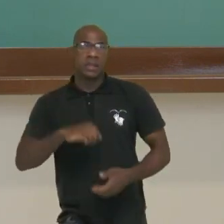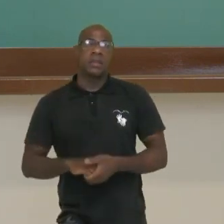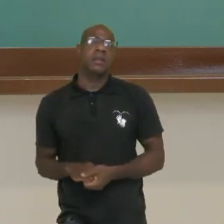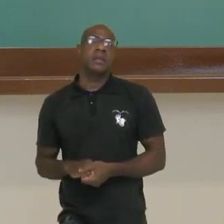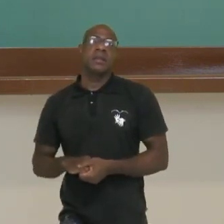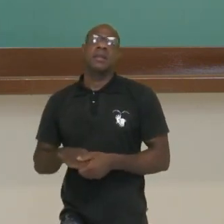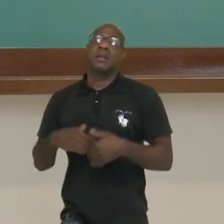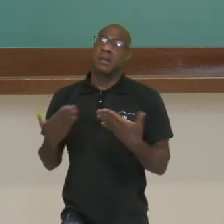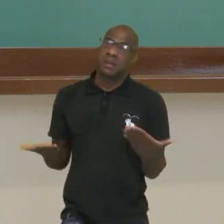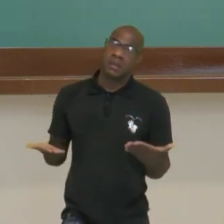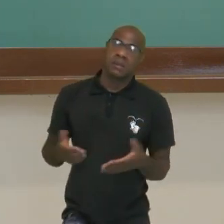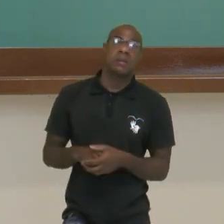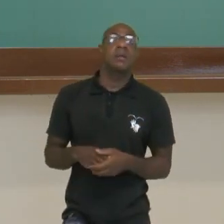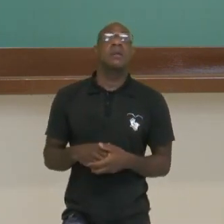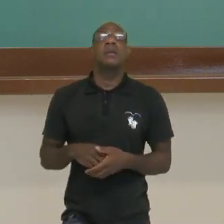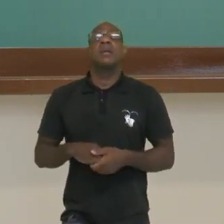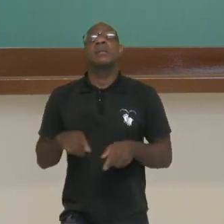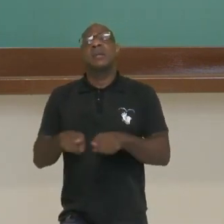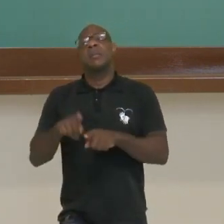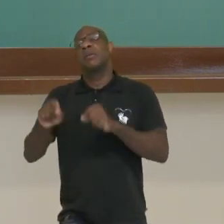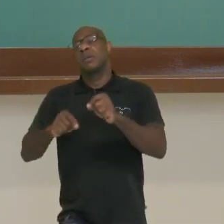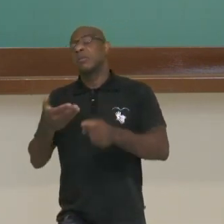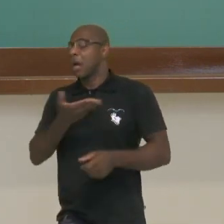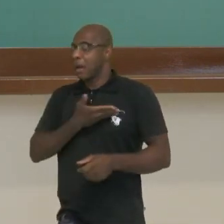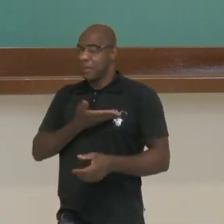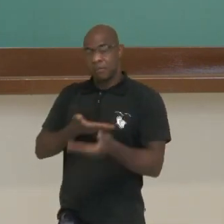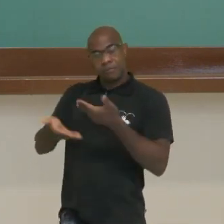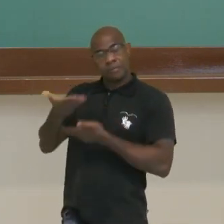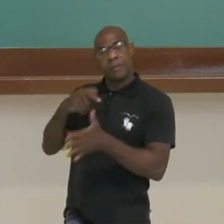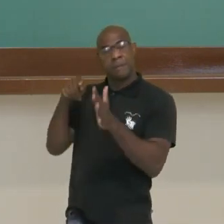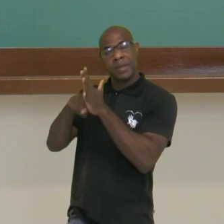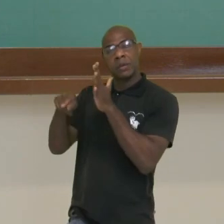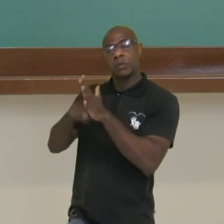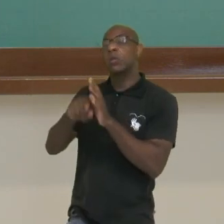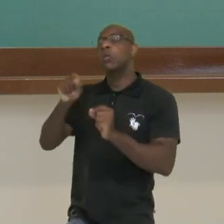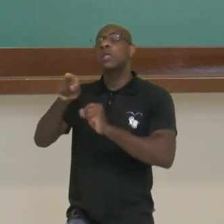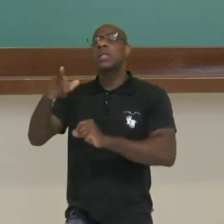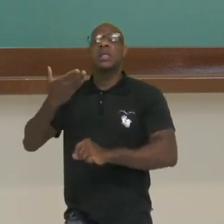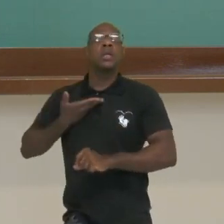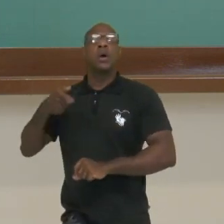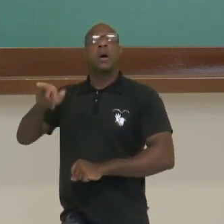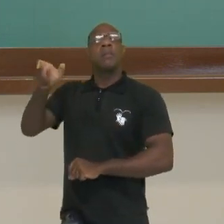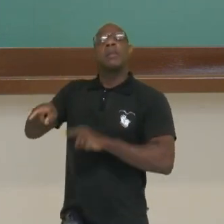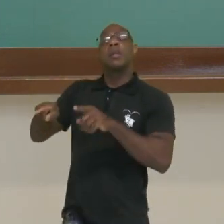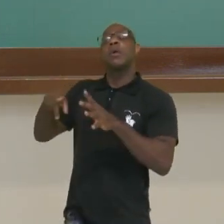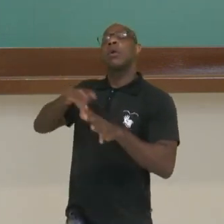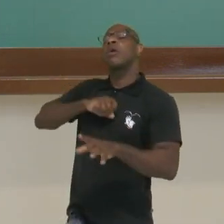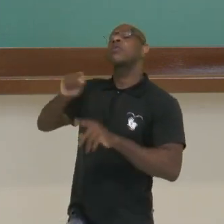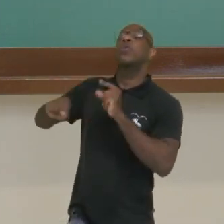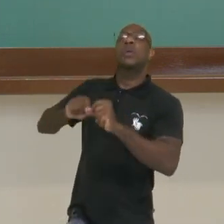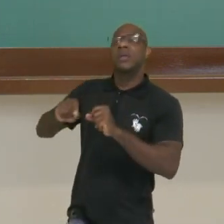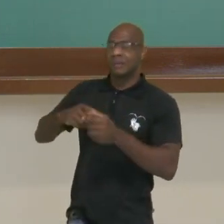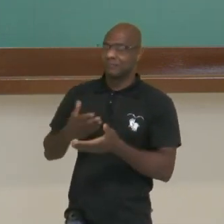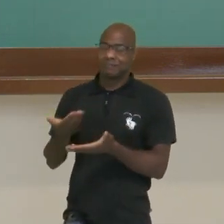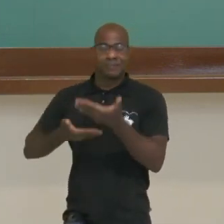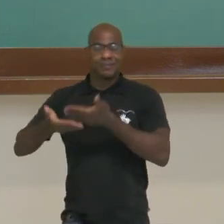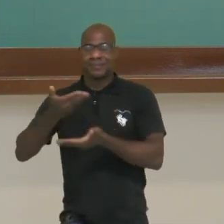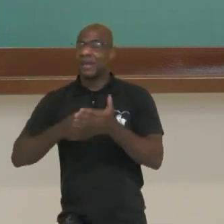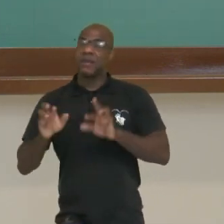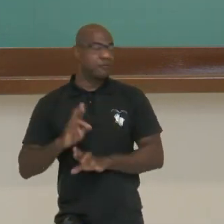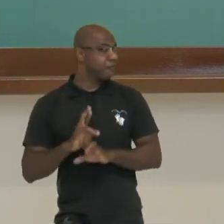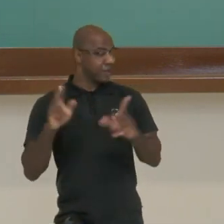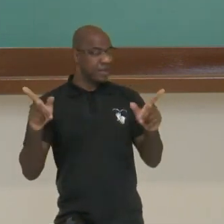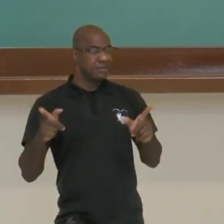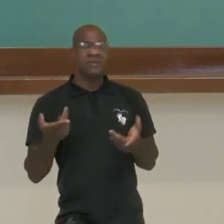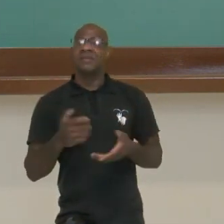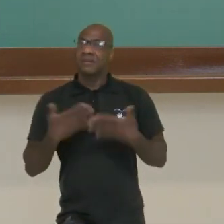eu que vocês compartilham os hobbies e interesses com seus colegas. Alguns têm os hobbies diferentes, outros não, mas tudo isso é possível